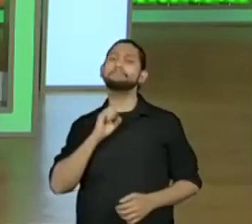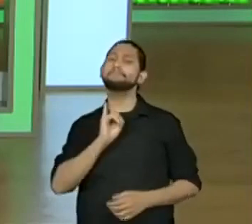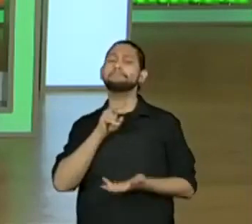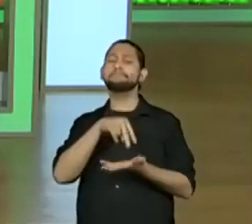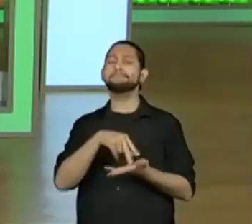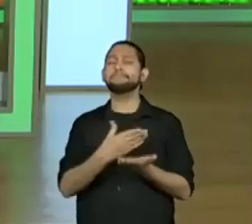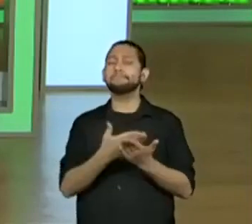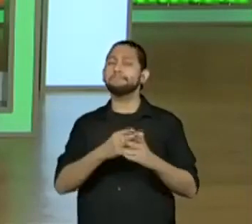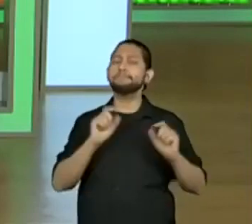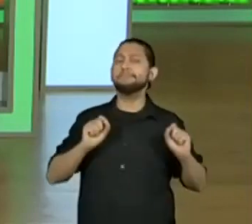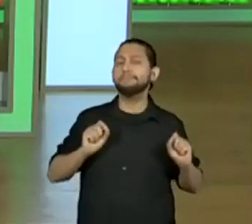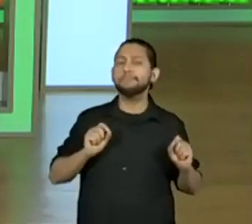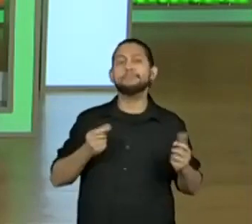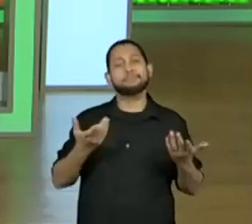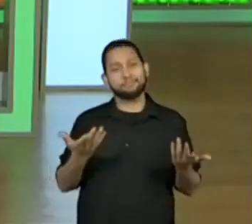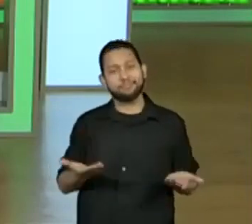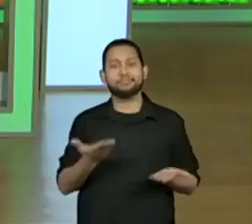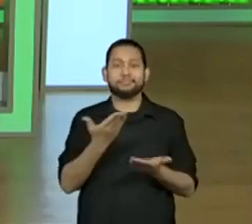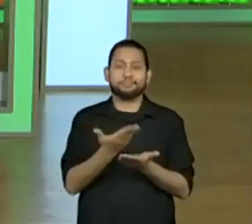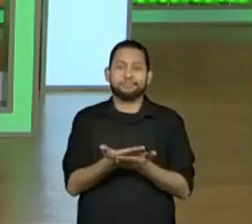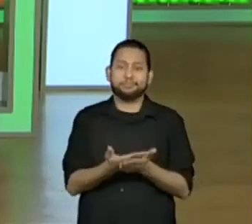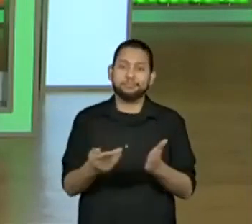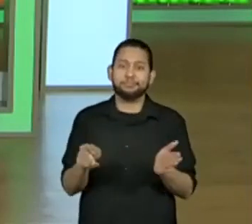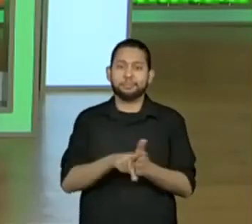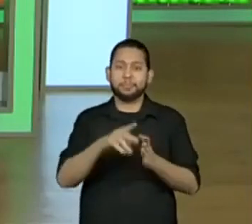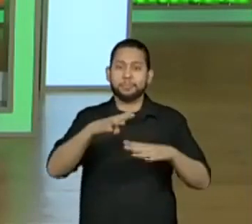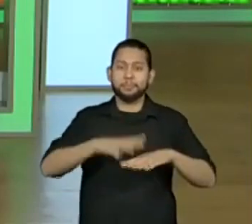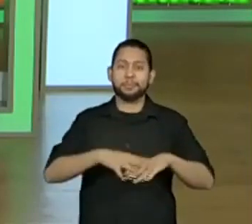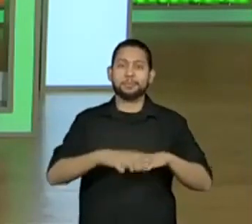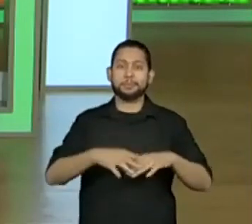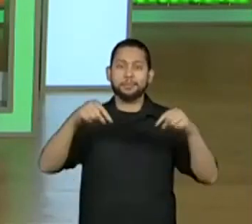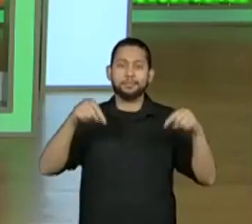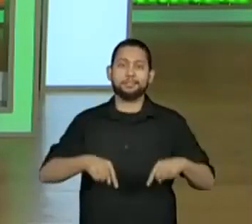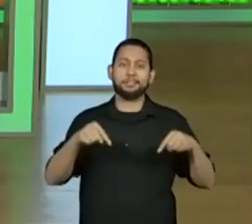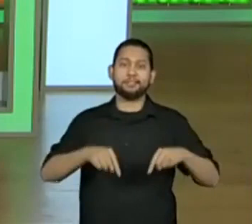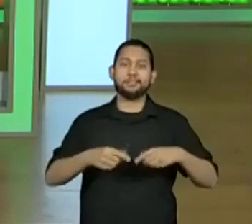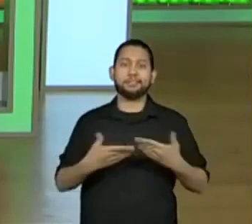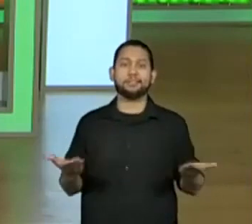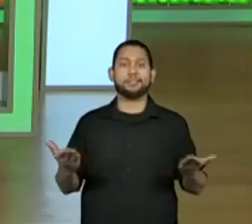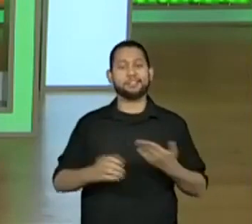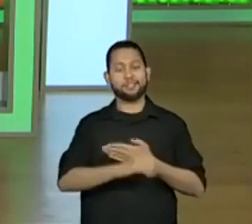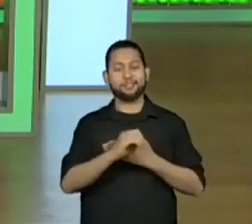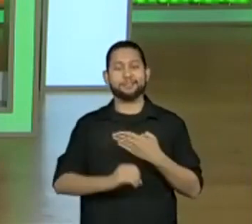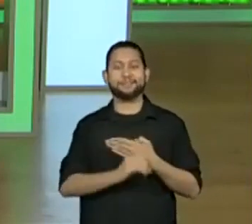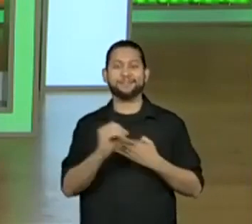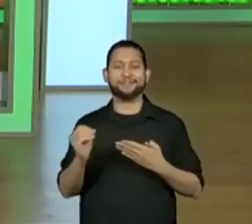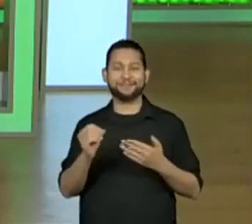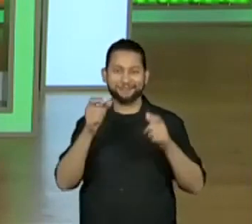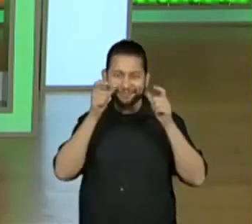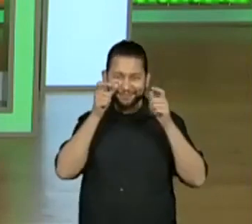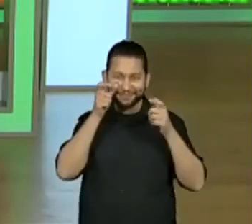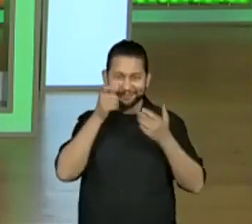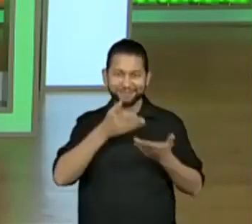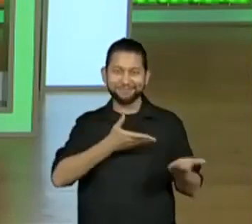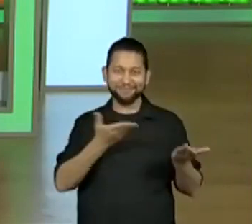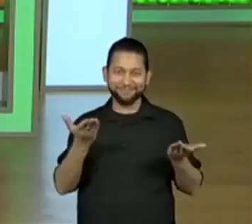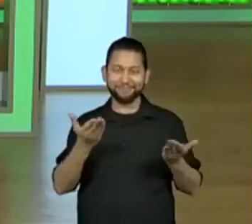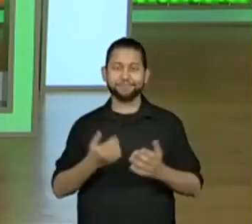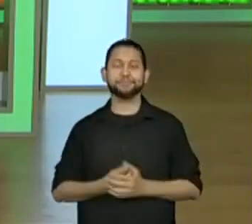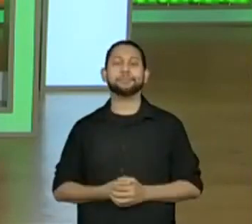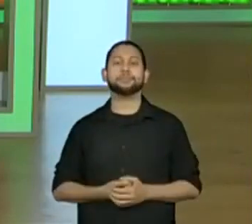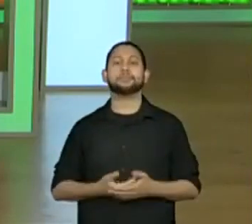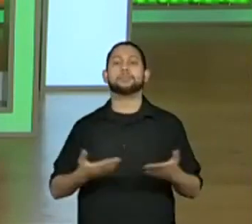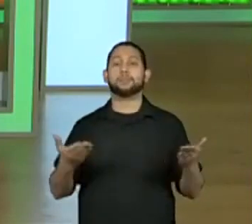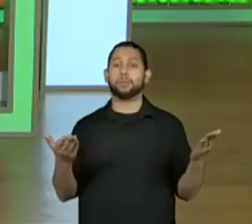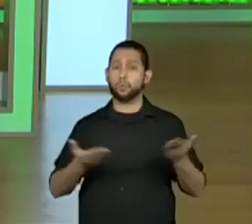se eu estou na área, é mais um dia de matemática aonde? Na sua telinha, galera. É isso. E